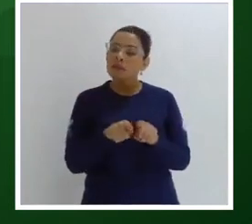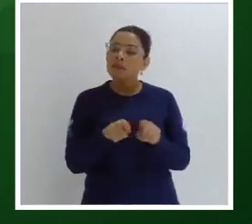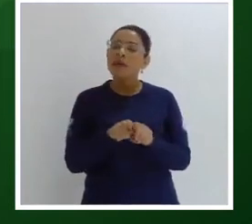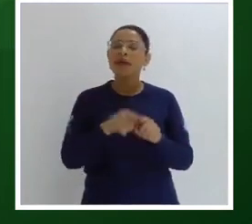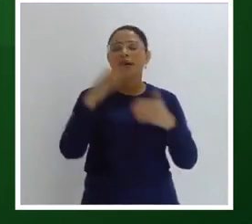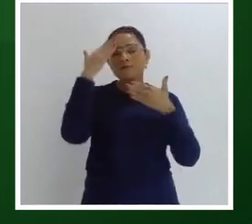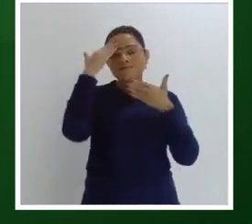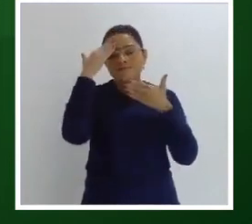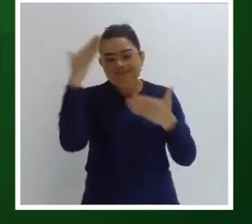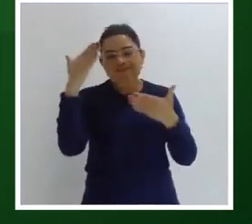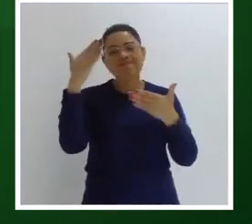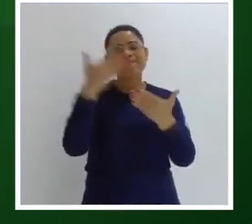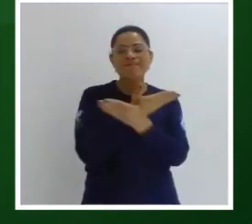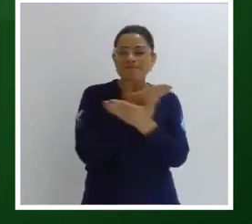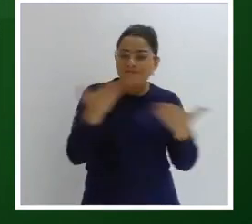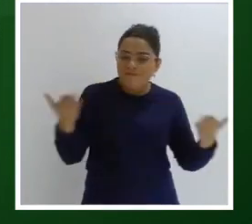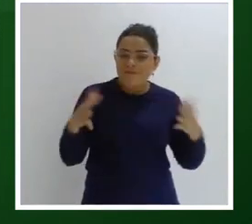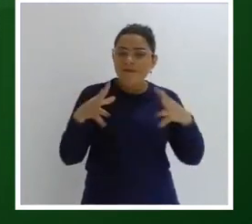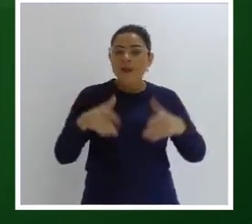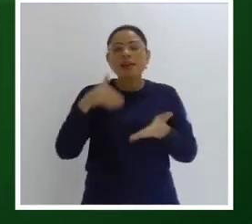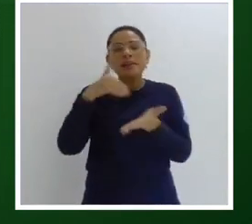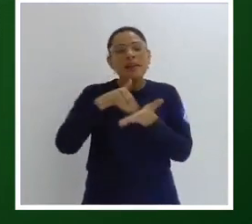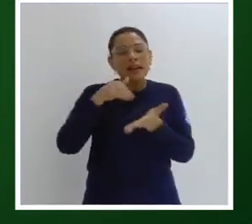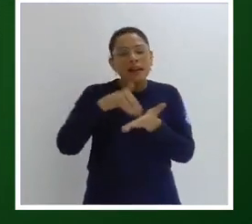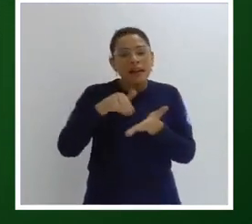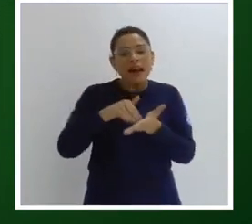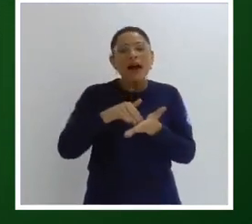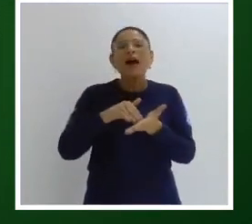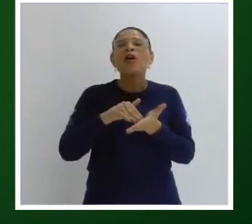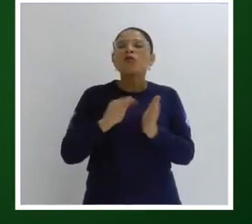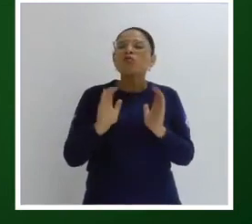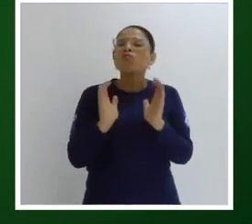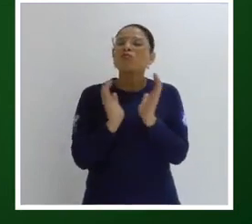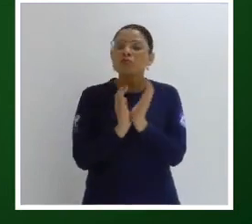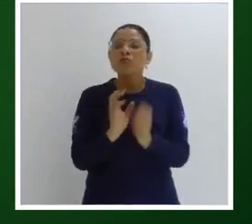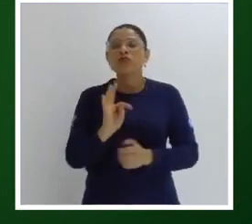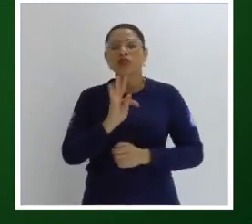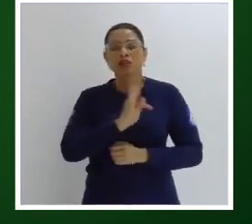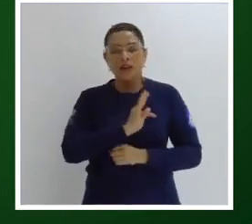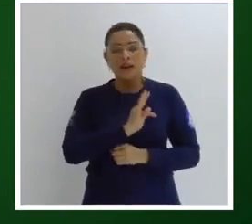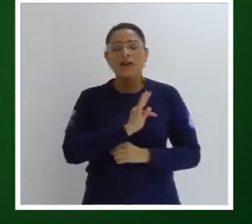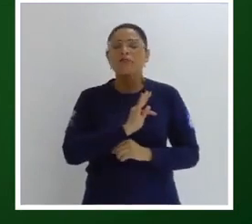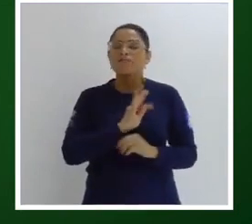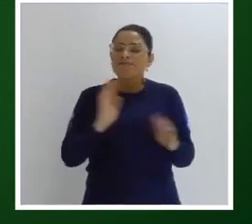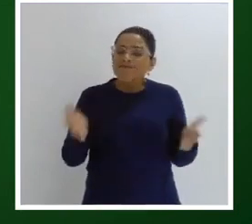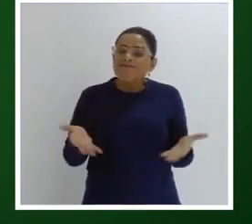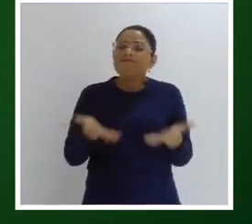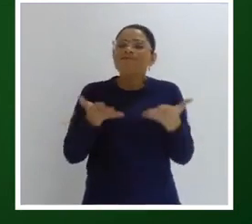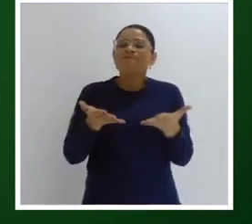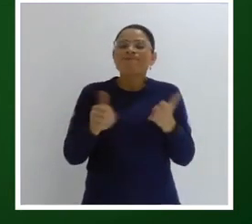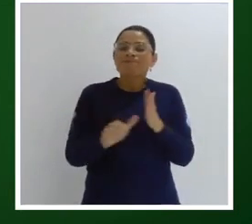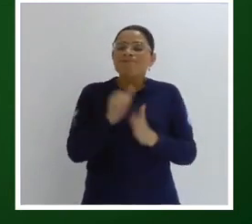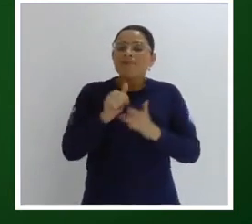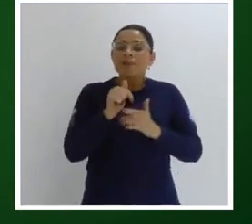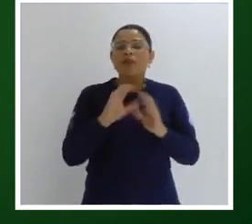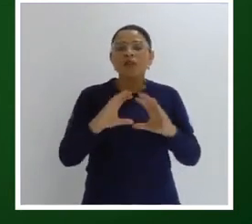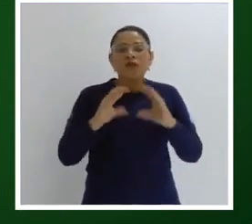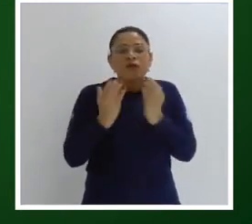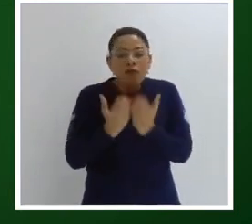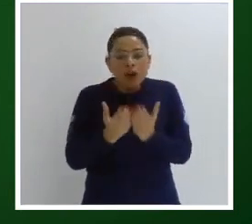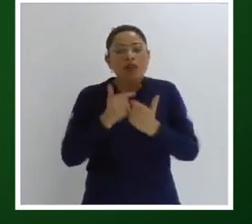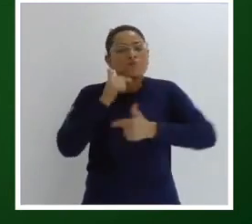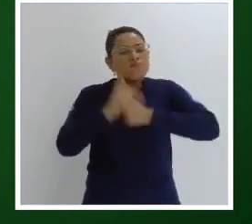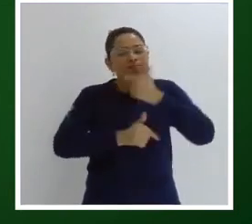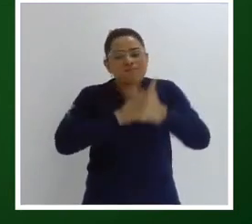parabenizar mais uma vez o secretários do Alto do Tietê essa iniciativa desse fórum vocês trabalharam de forma assim